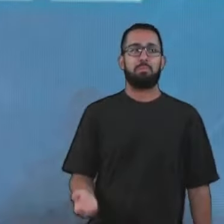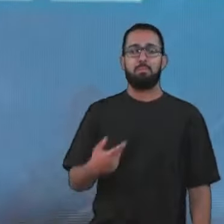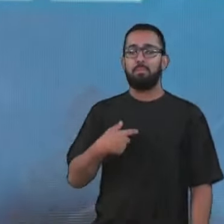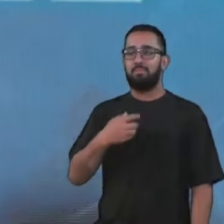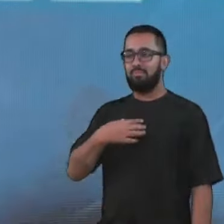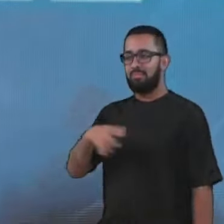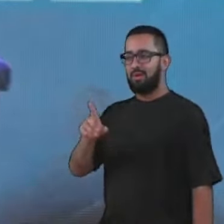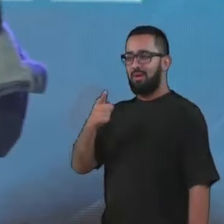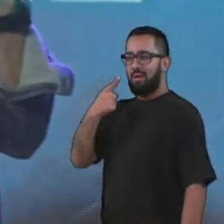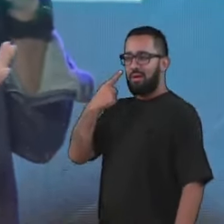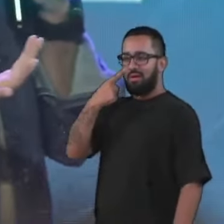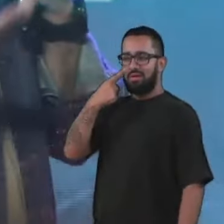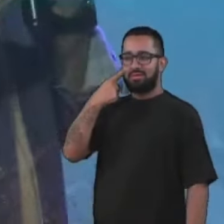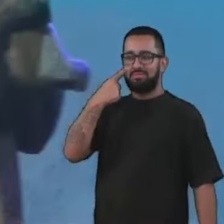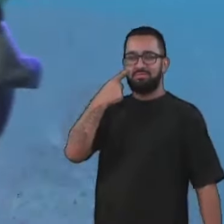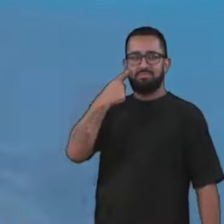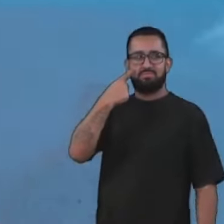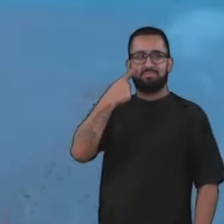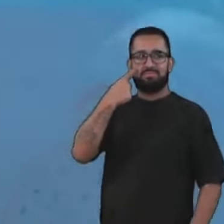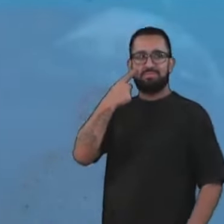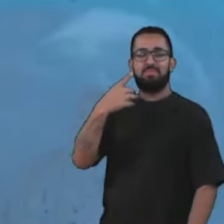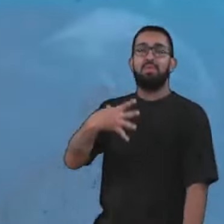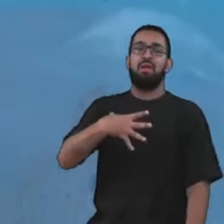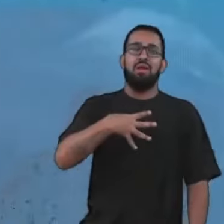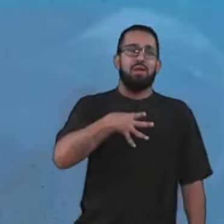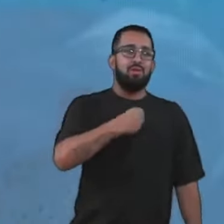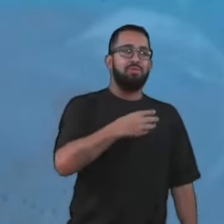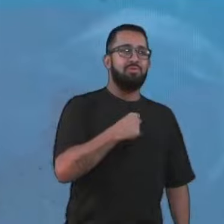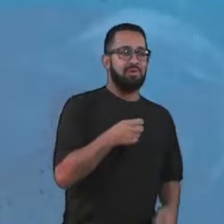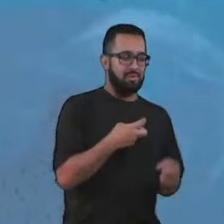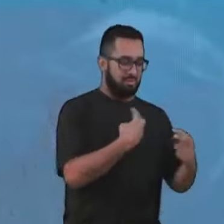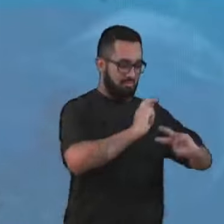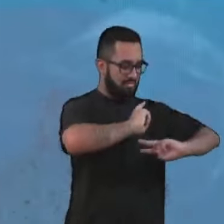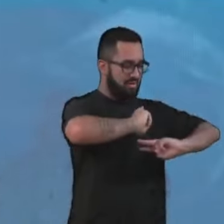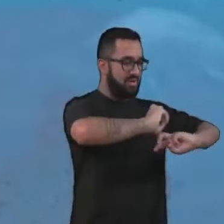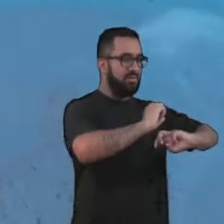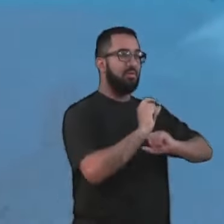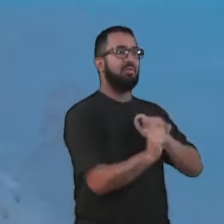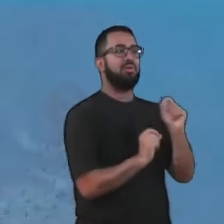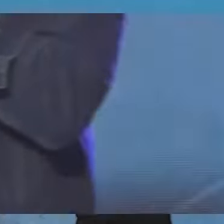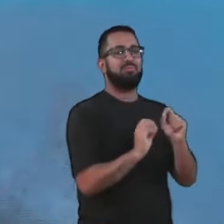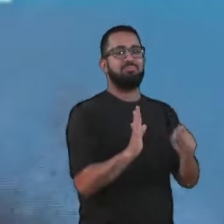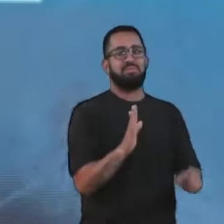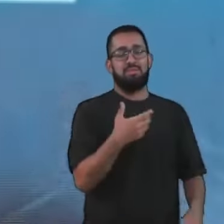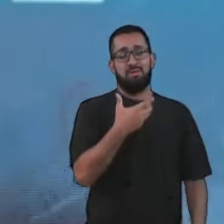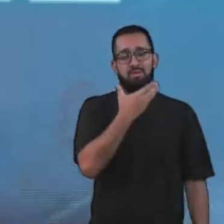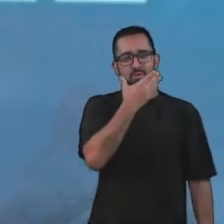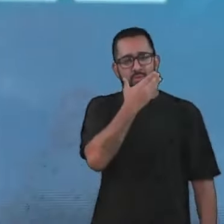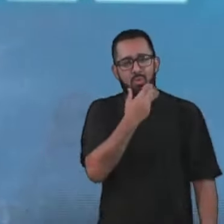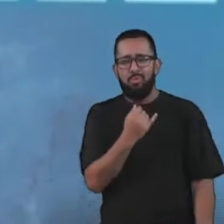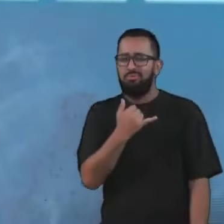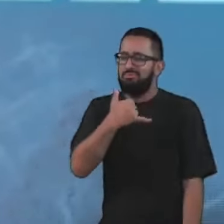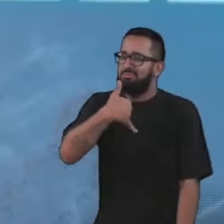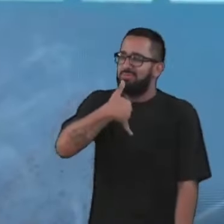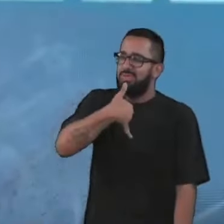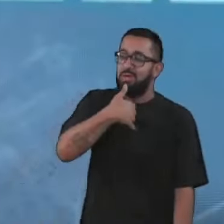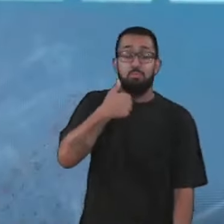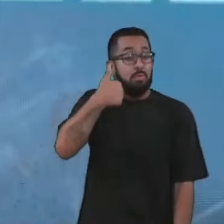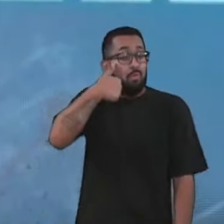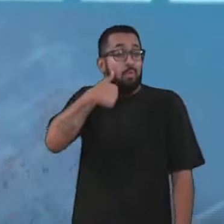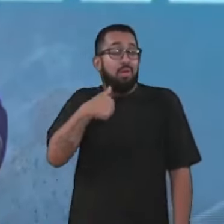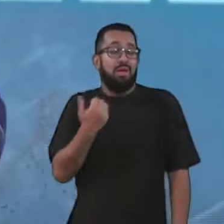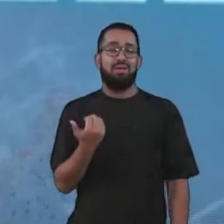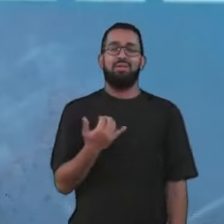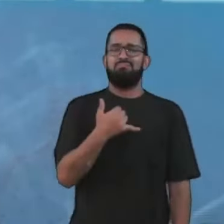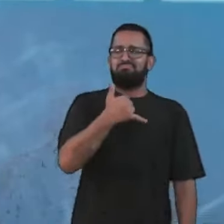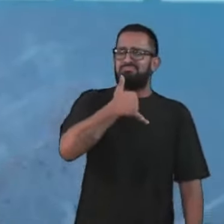aqui, eu vou fazer. Eles não sabem dizer isso. Eles só olham para você e vê um rosto triste. Um homem triste, um homem que está reclamando de tudo. Teus filhos não